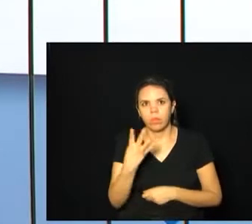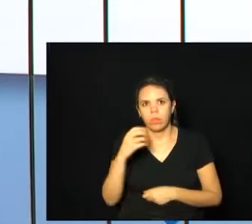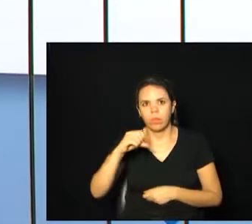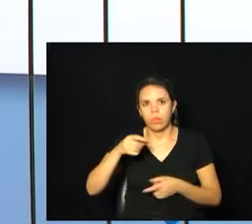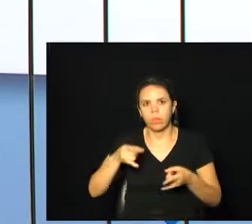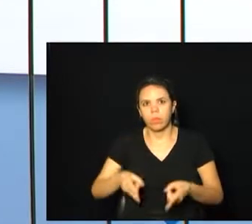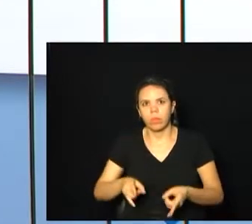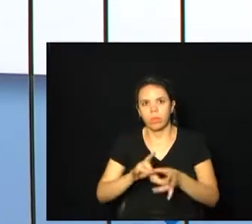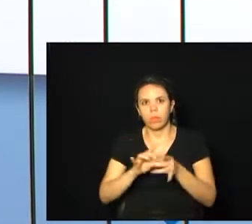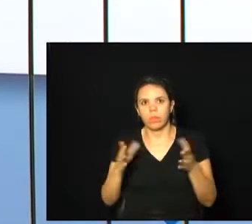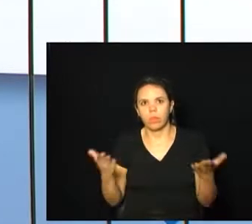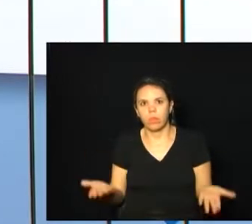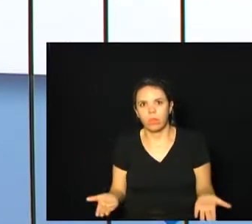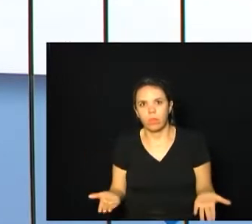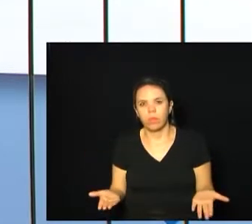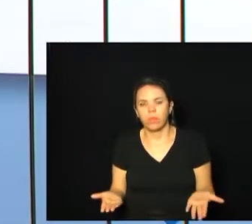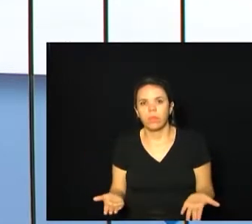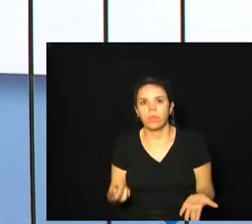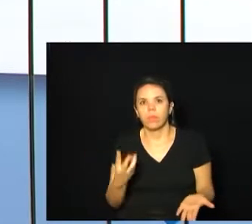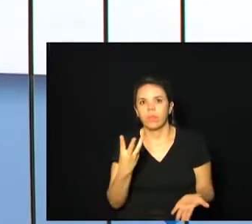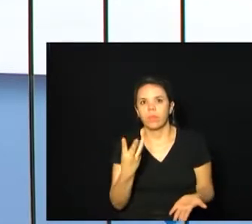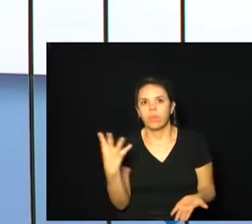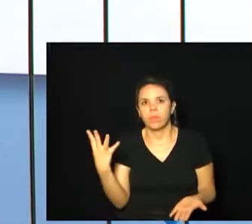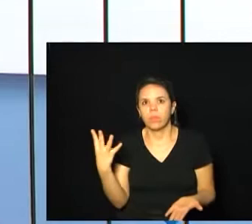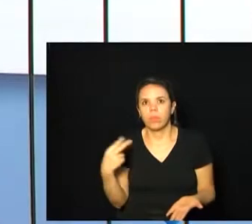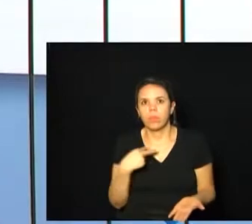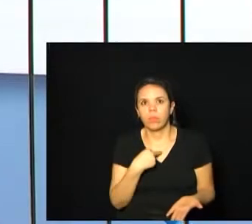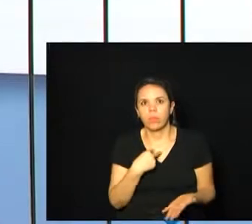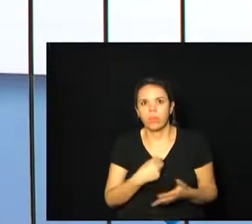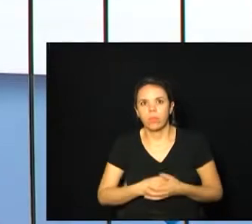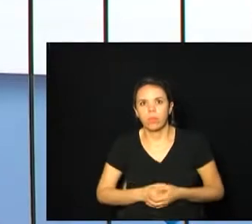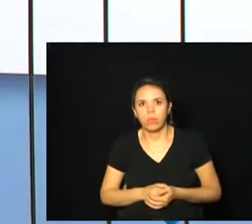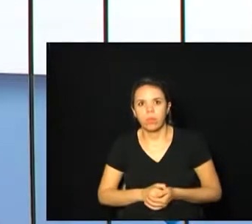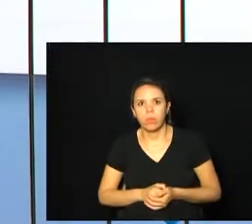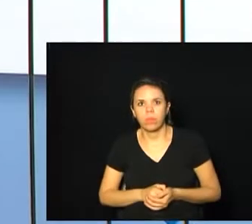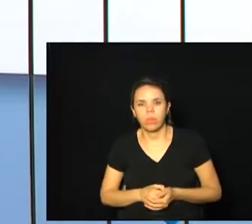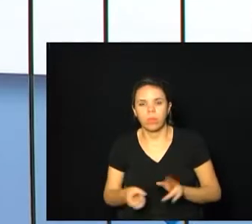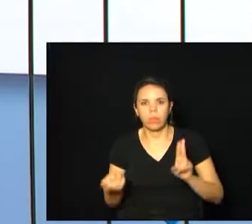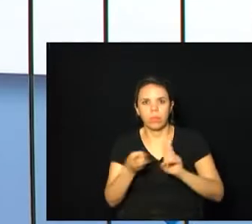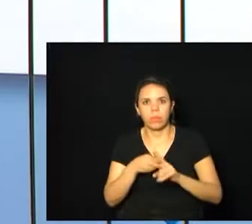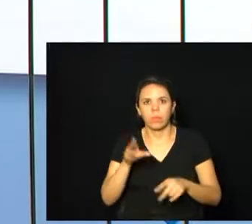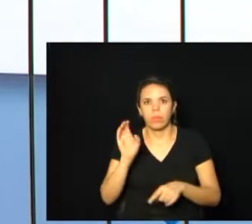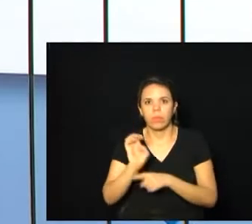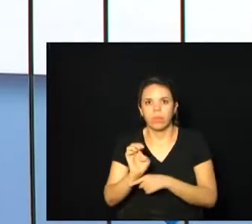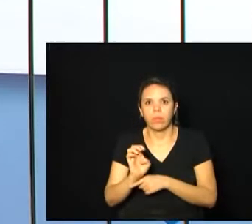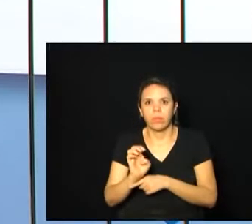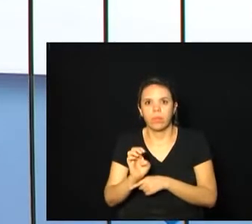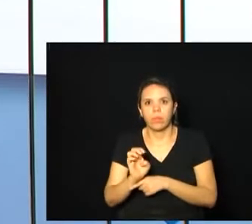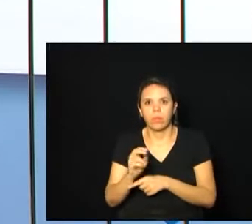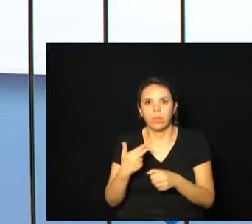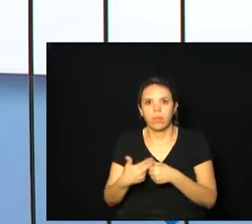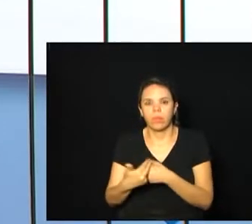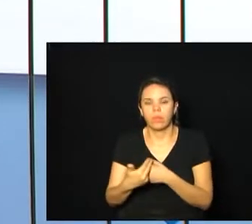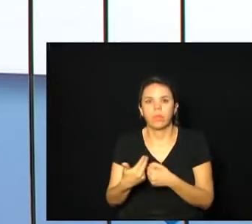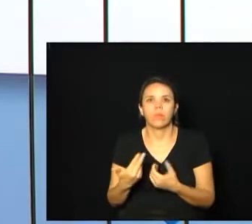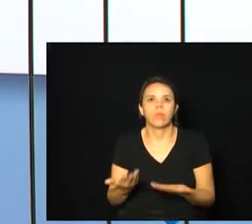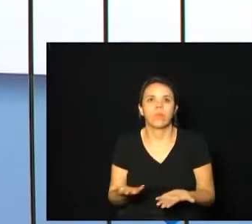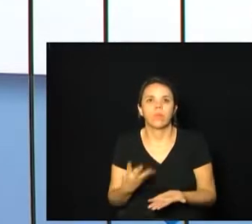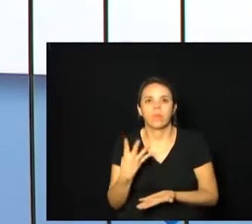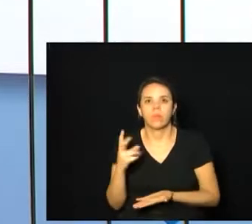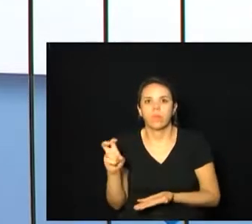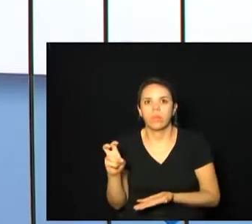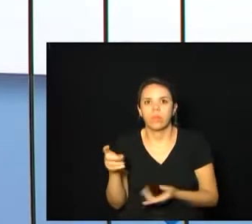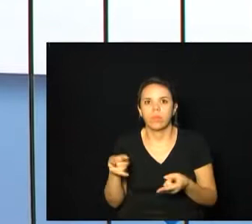leitos disponíveis, dos quais 34 ocupados. No SUS estadual, que é o HC da Unicamp,